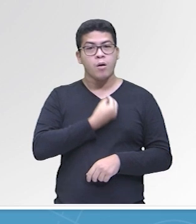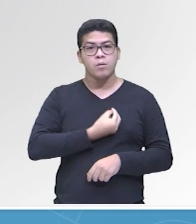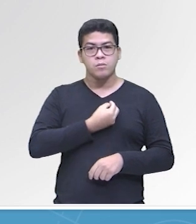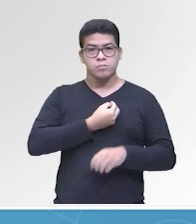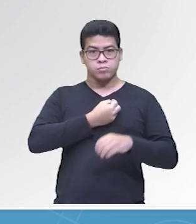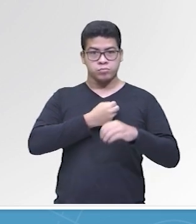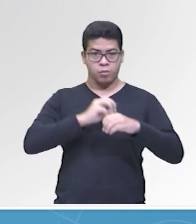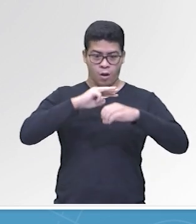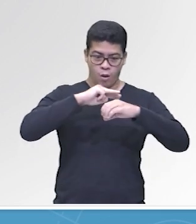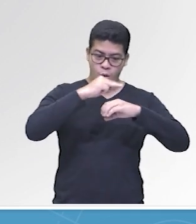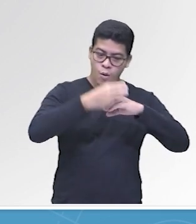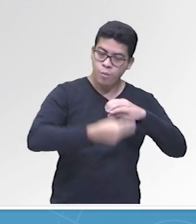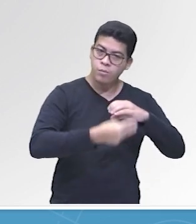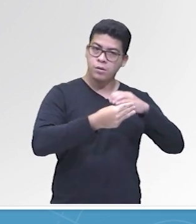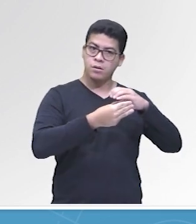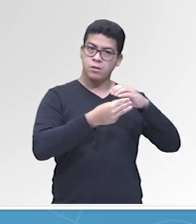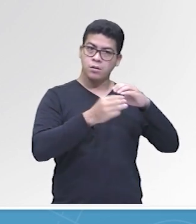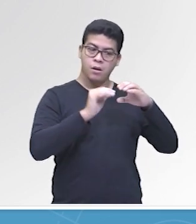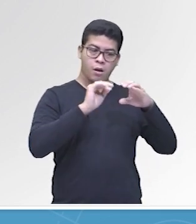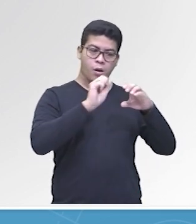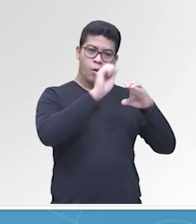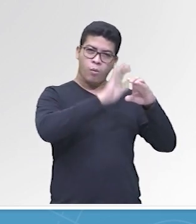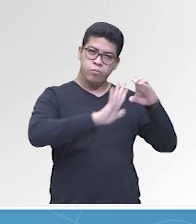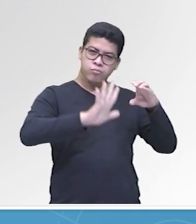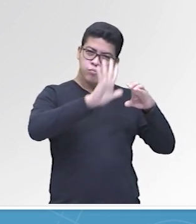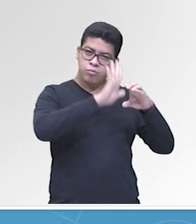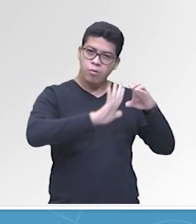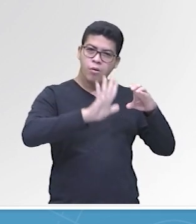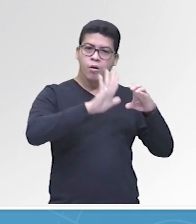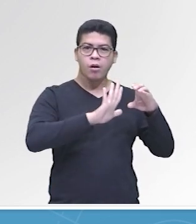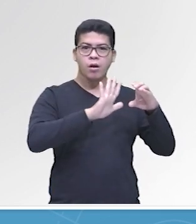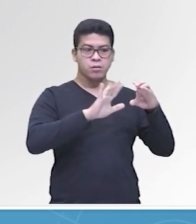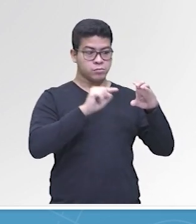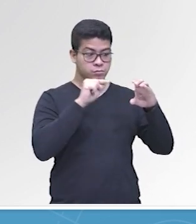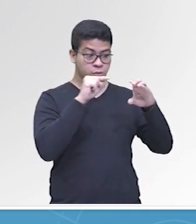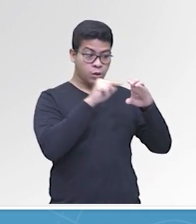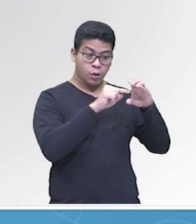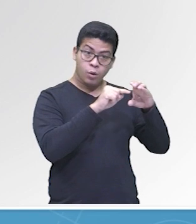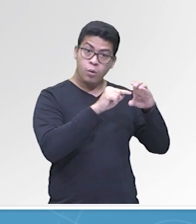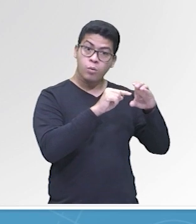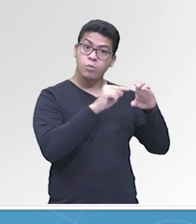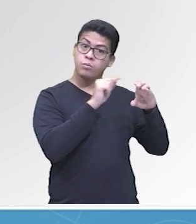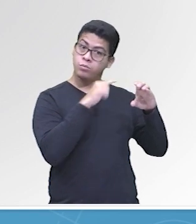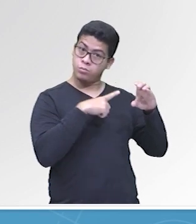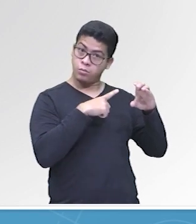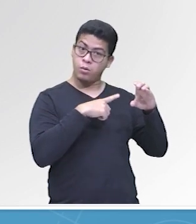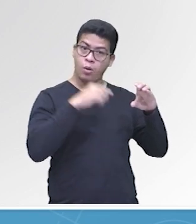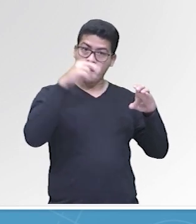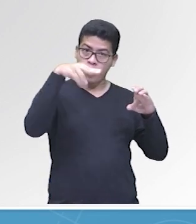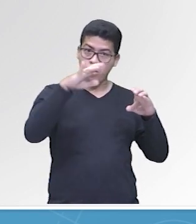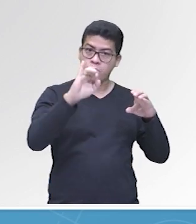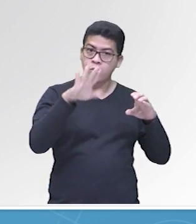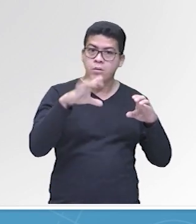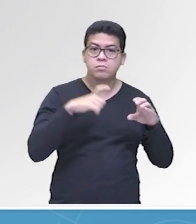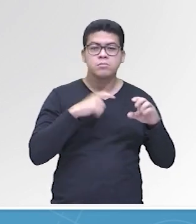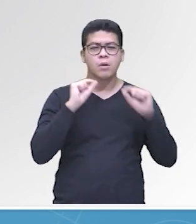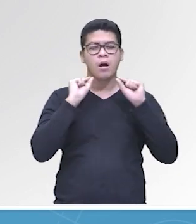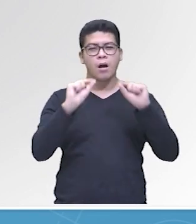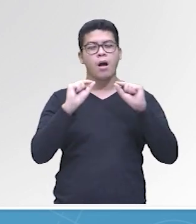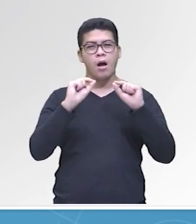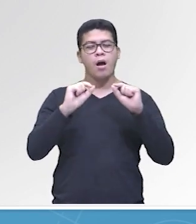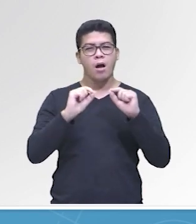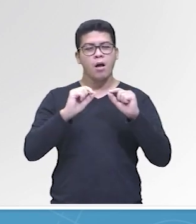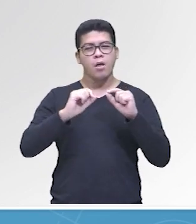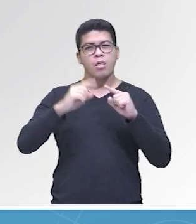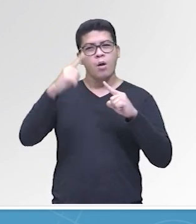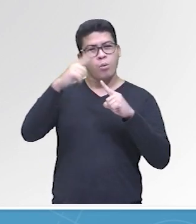Então, a membrana plasmática, o citoplasma e o núcleo, elas são estruturas